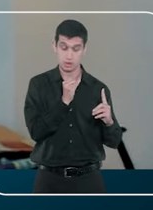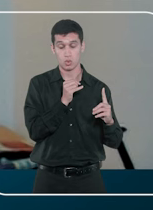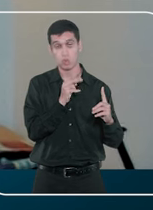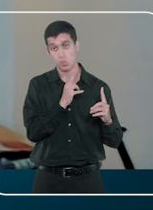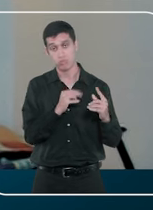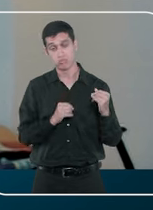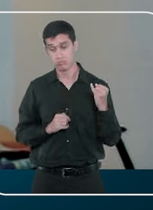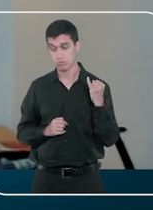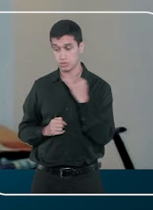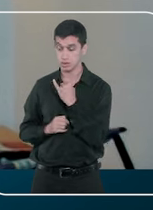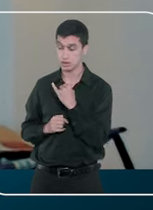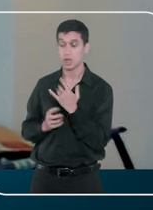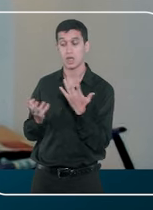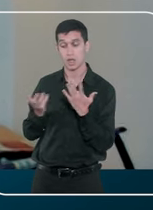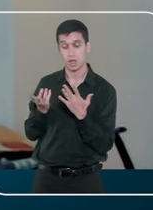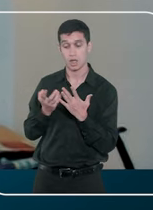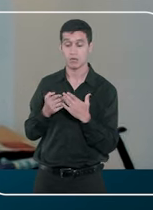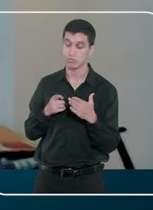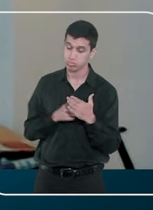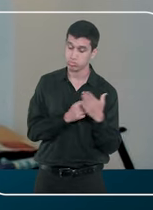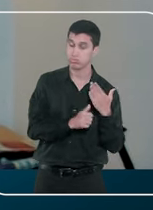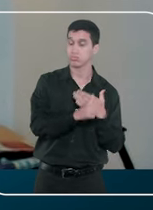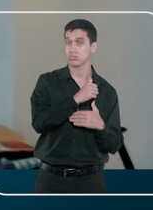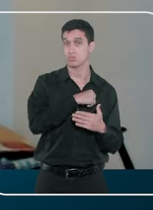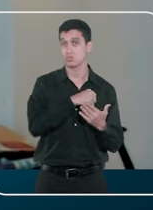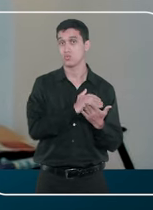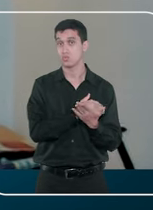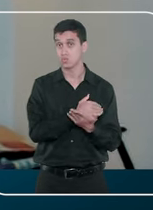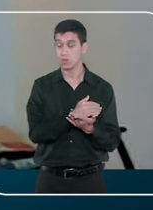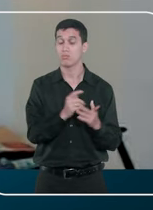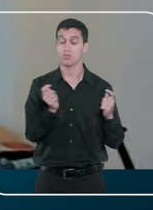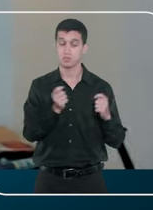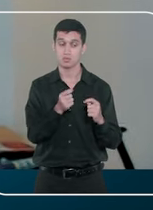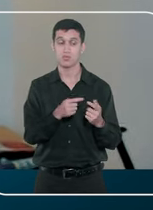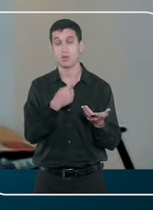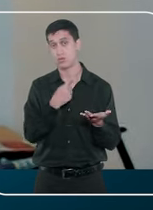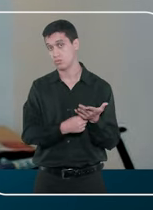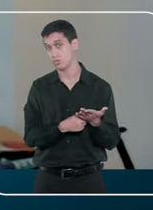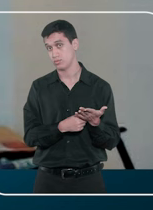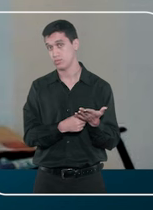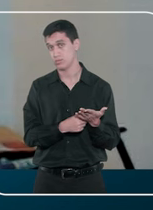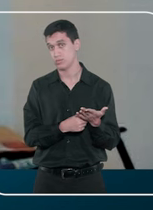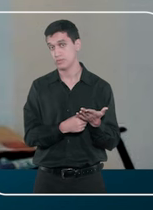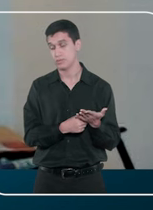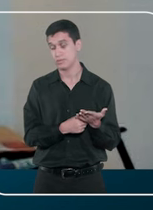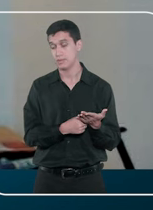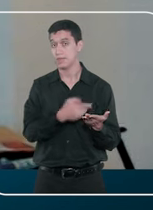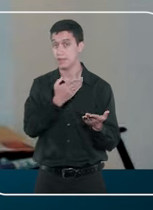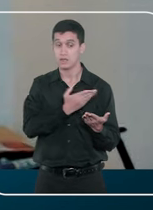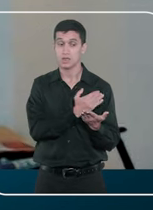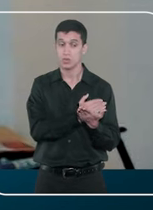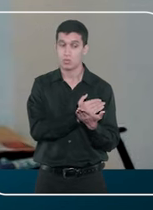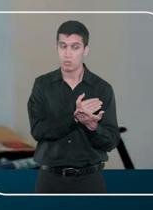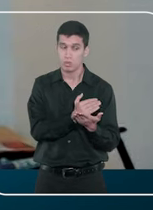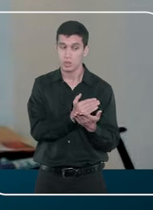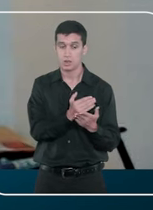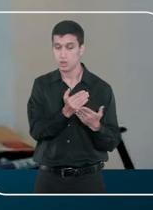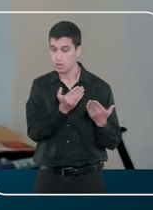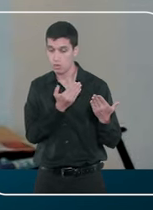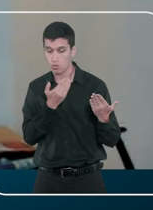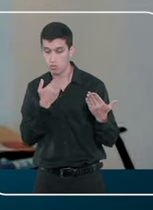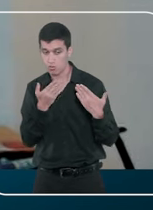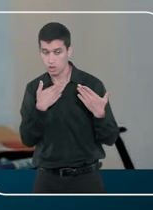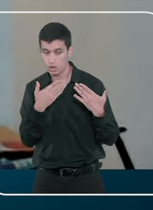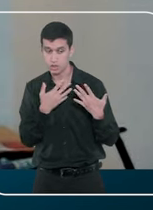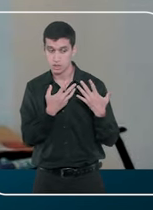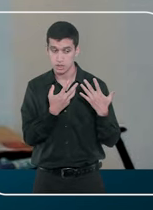negociar, de se apresentar para um possível acordo de colaboração premiado. Esse início dessas tratativas se dá com